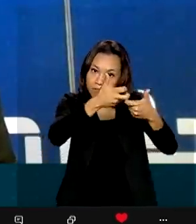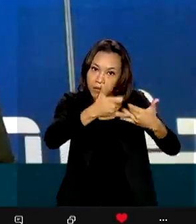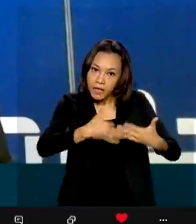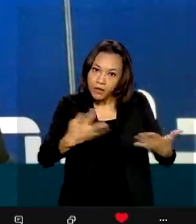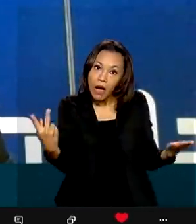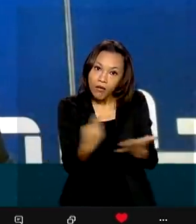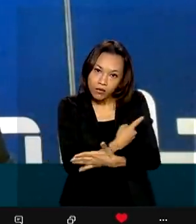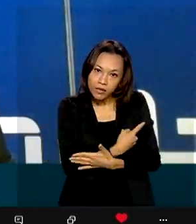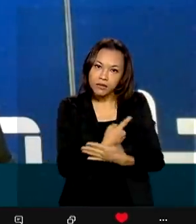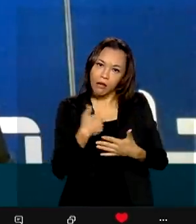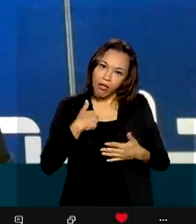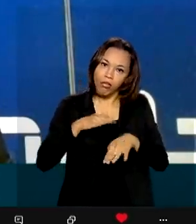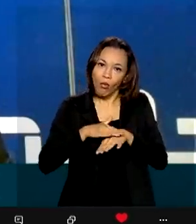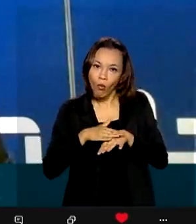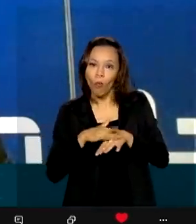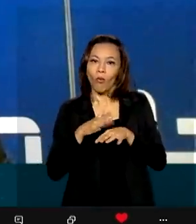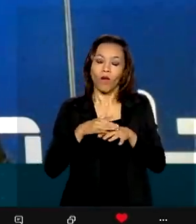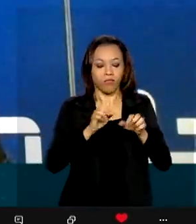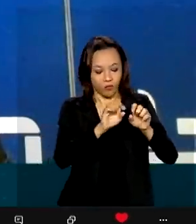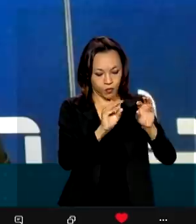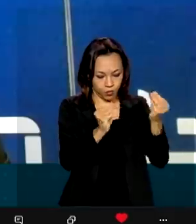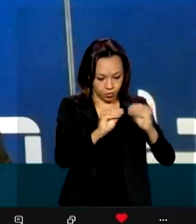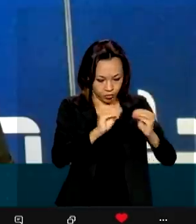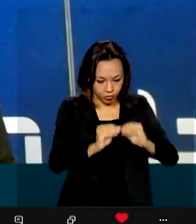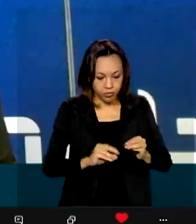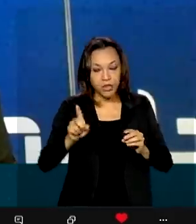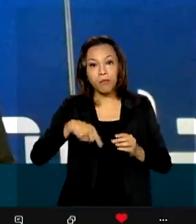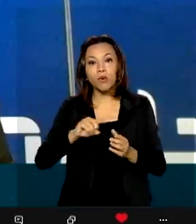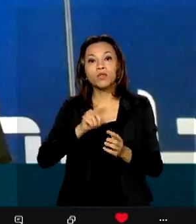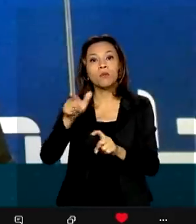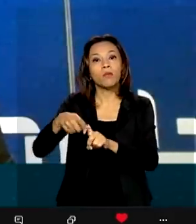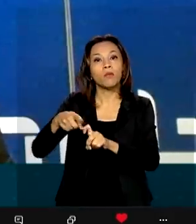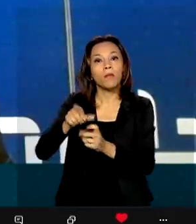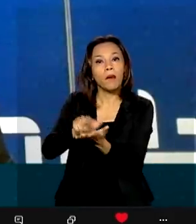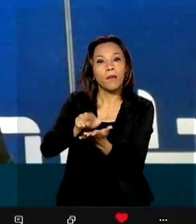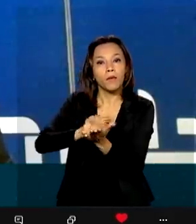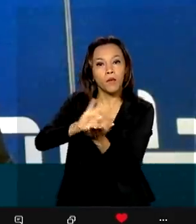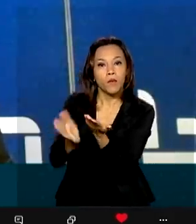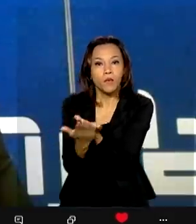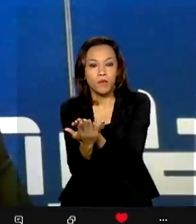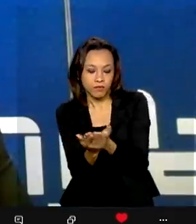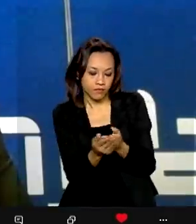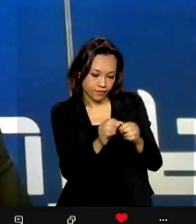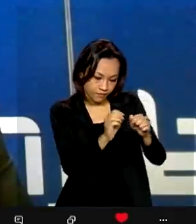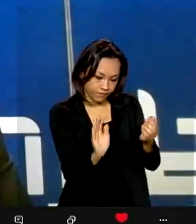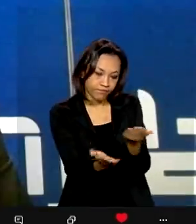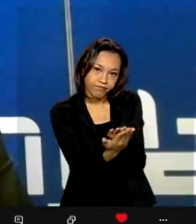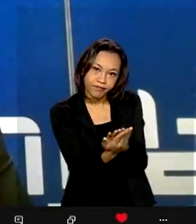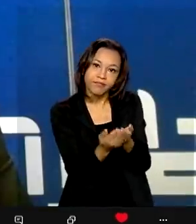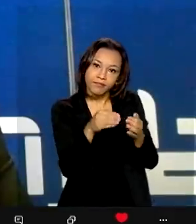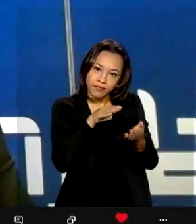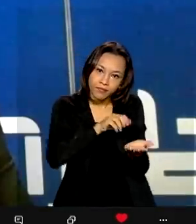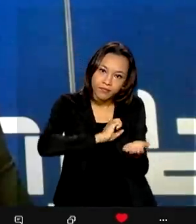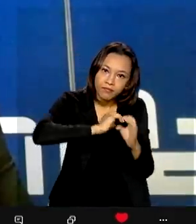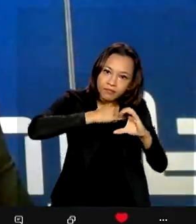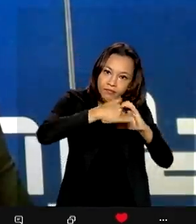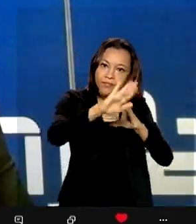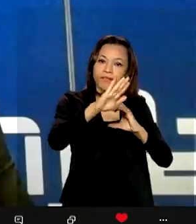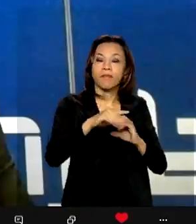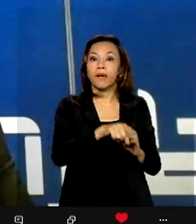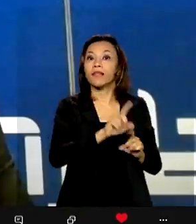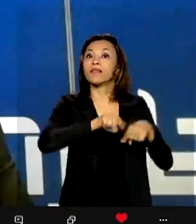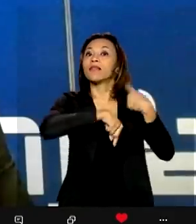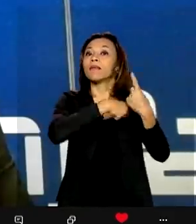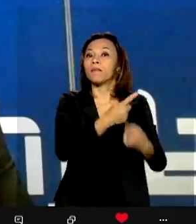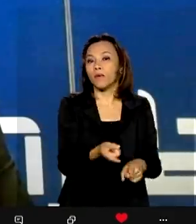e vai juntar os documentos comprobatórios, um aldo médico, um resultado de exame. Enfim, ele vai solicitar que ele faça a